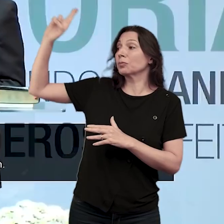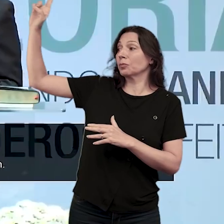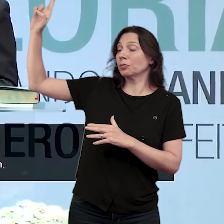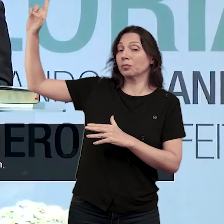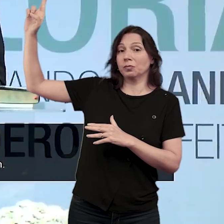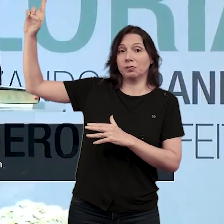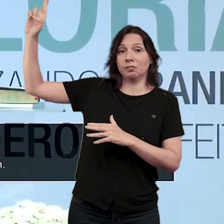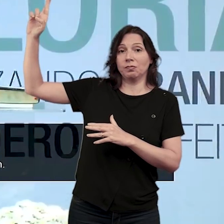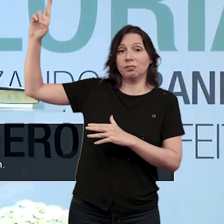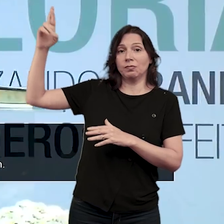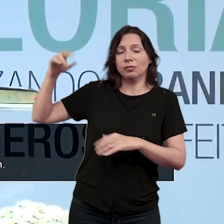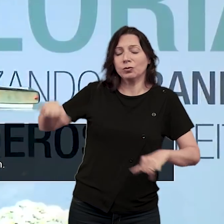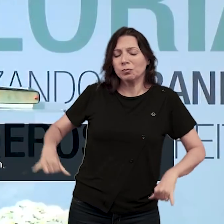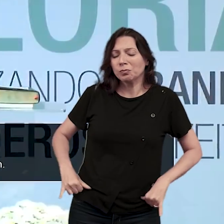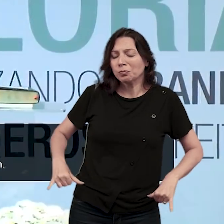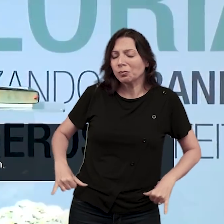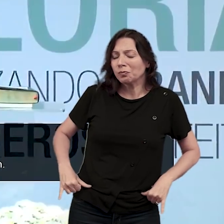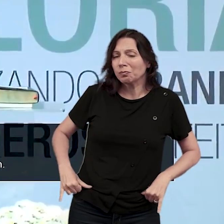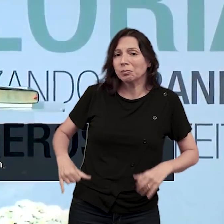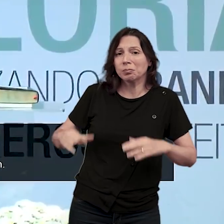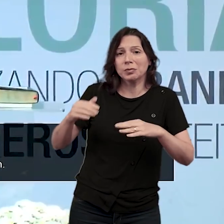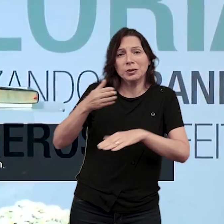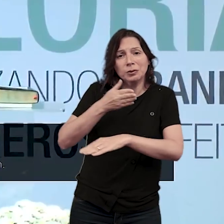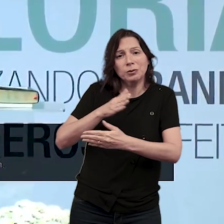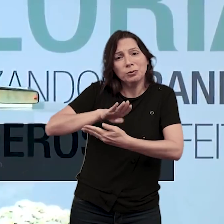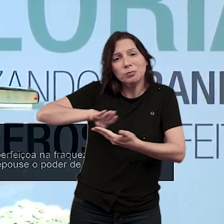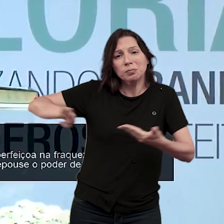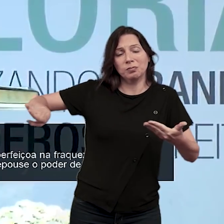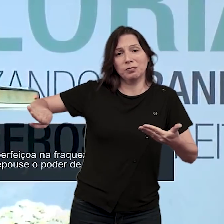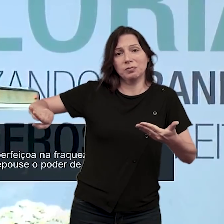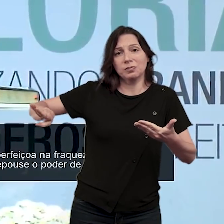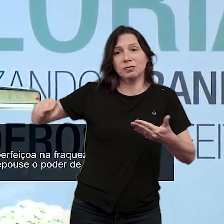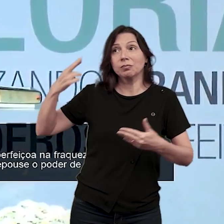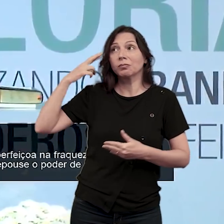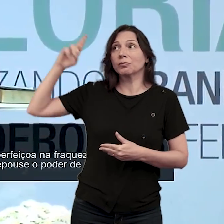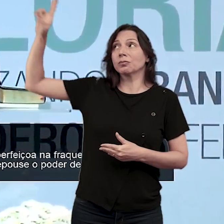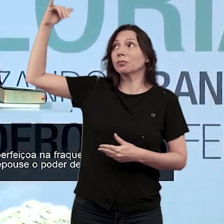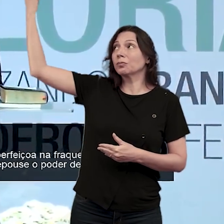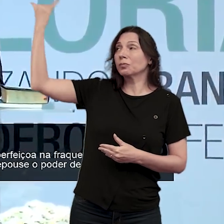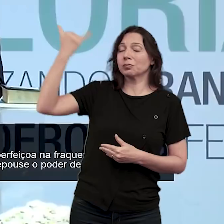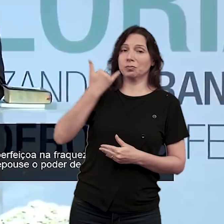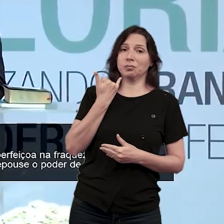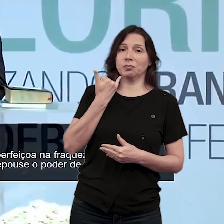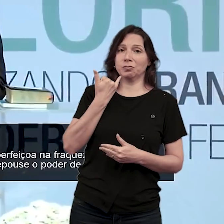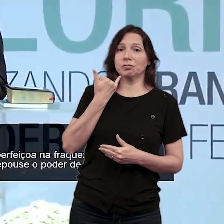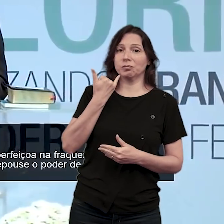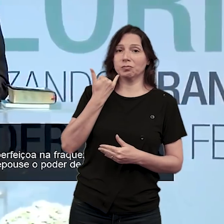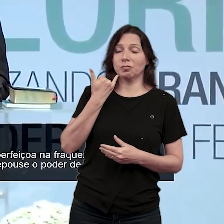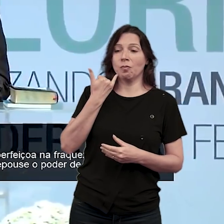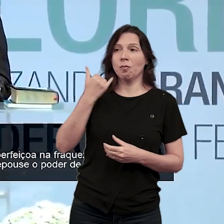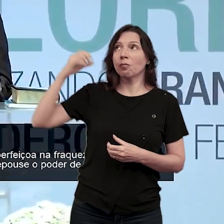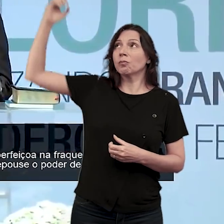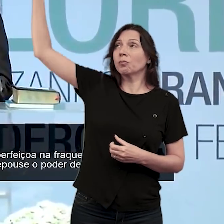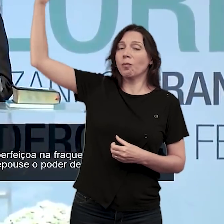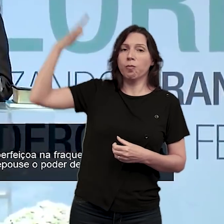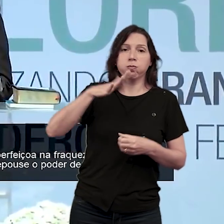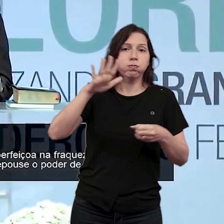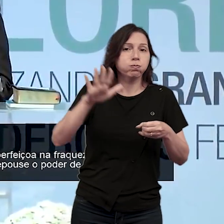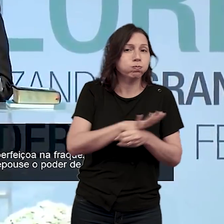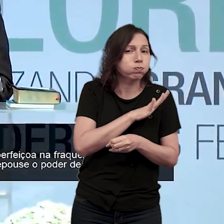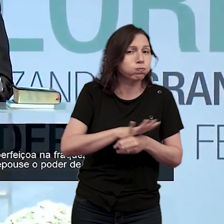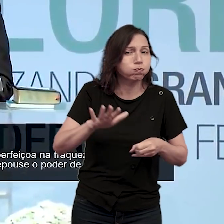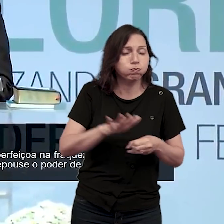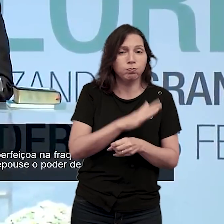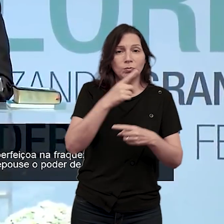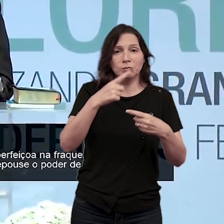que o afastasse de mim. Então ele me disse: a minha graça te basta, porque o